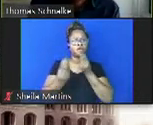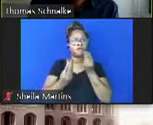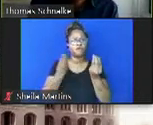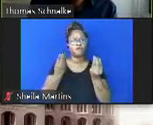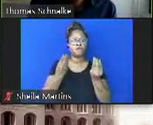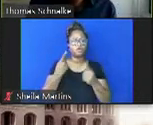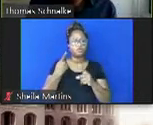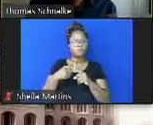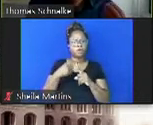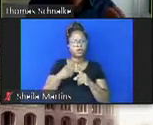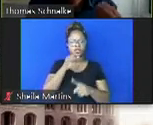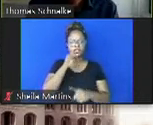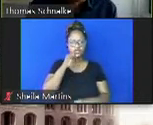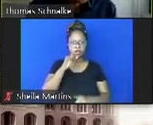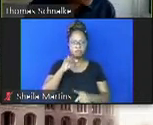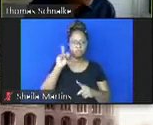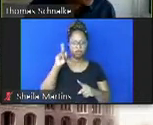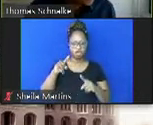espécime que